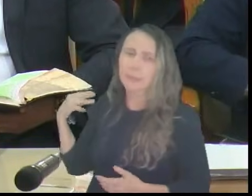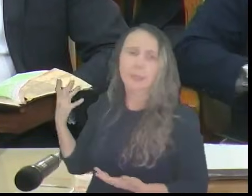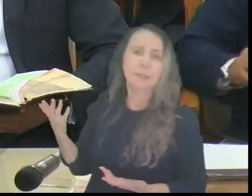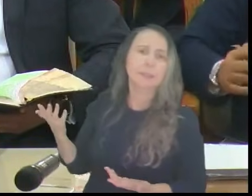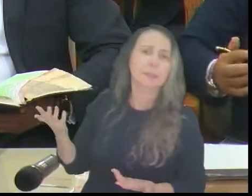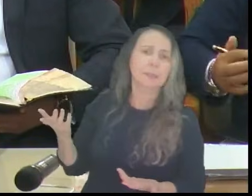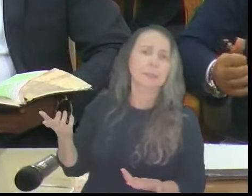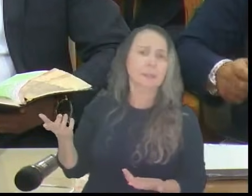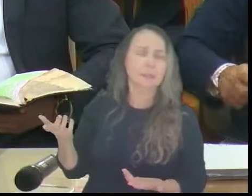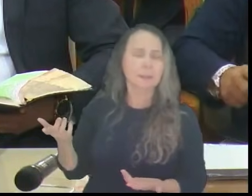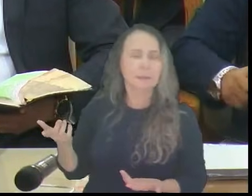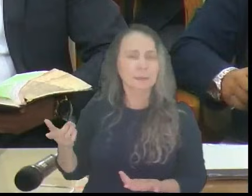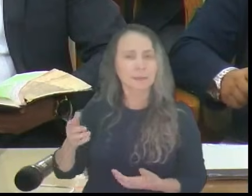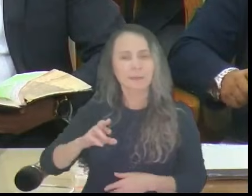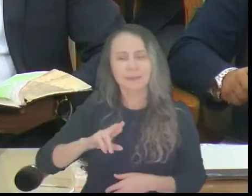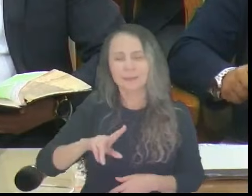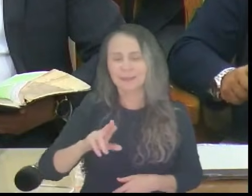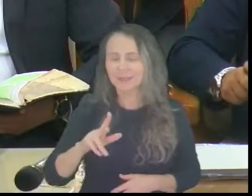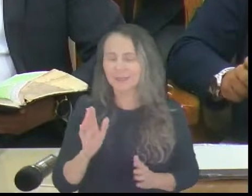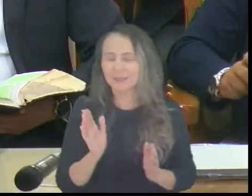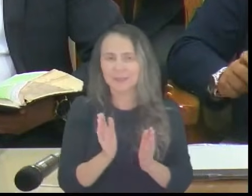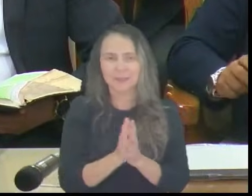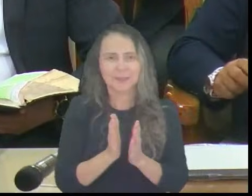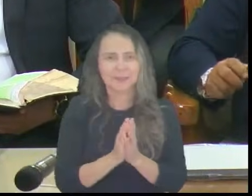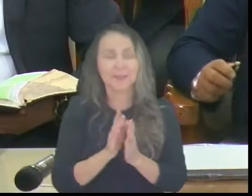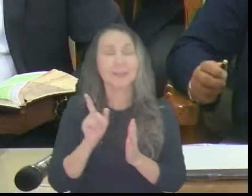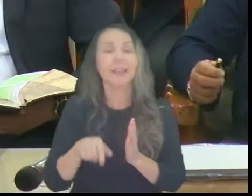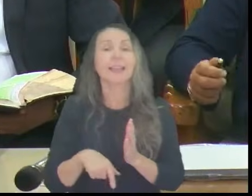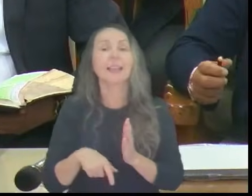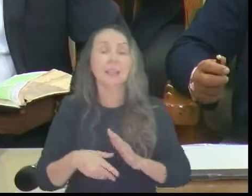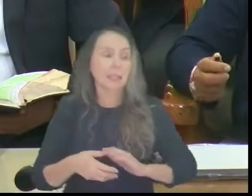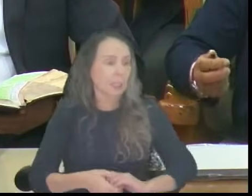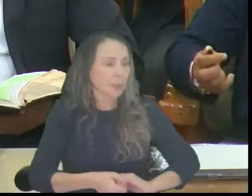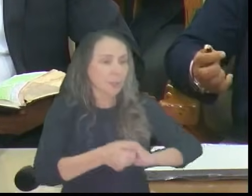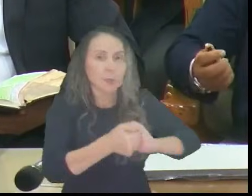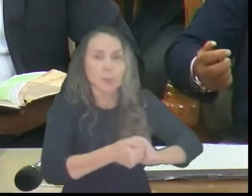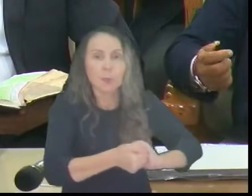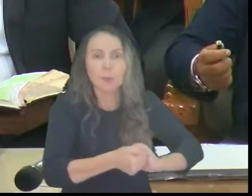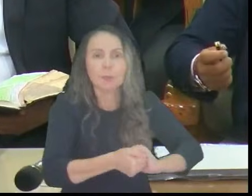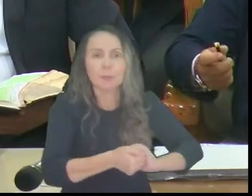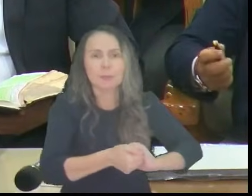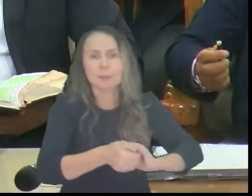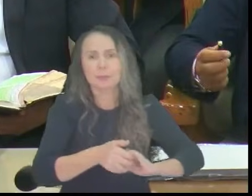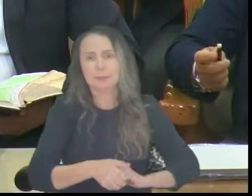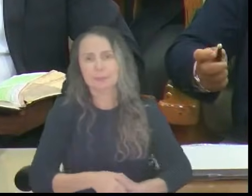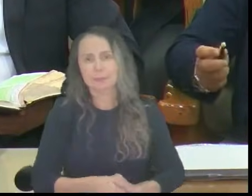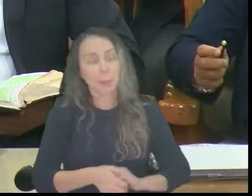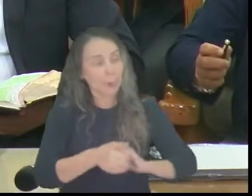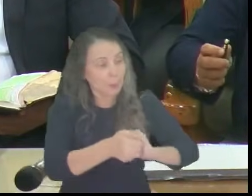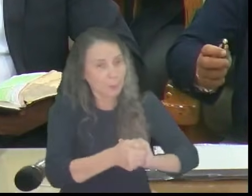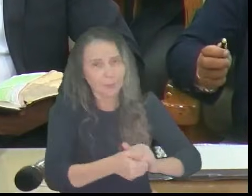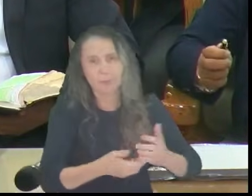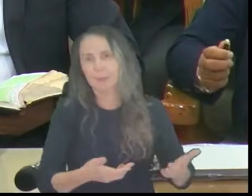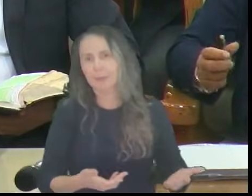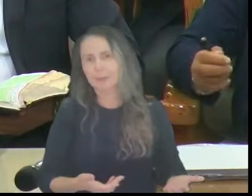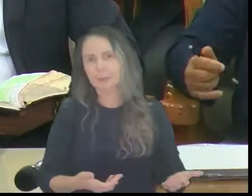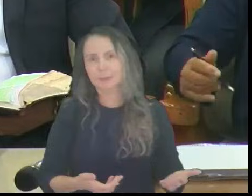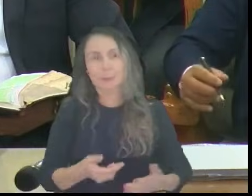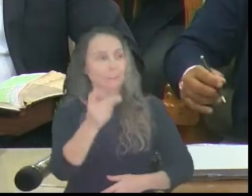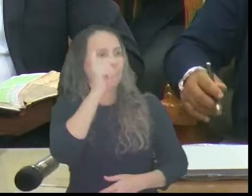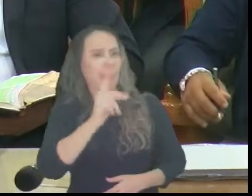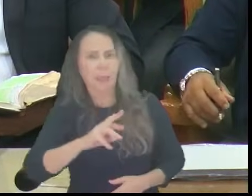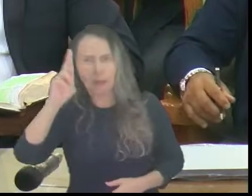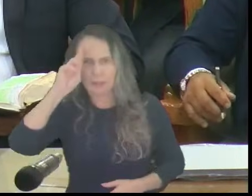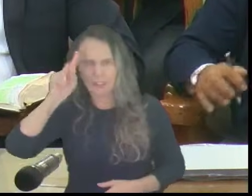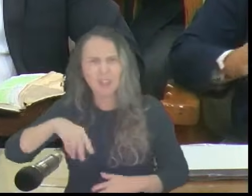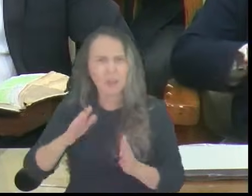Senhor contigo. Mas ali não é uma oração. Ali é uma saudação. Oração é coisa, saudação. A paz do Senhor não é oração.